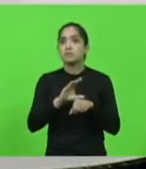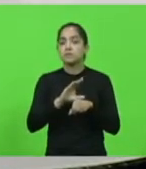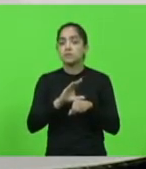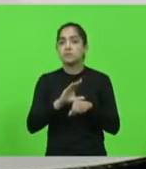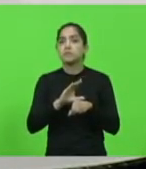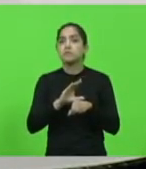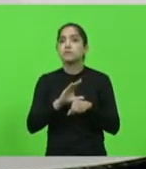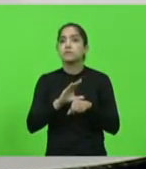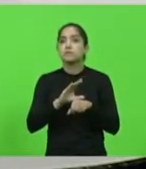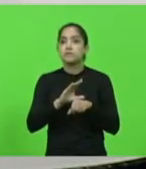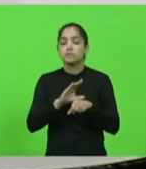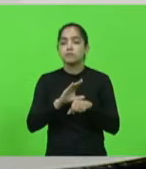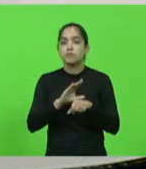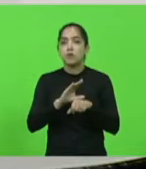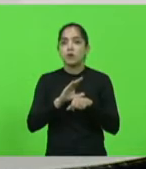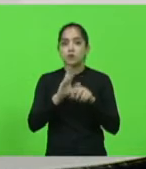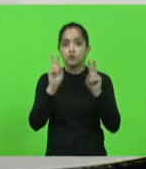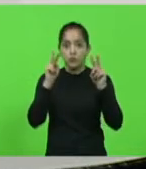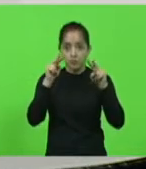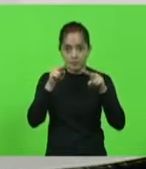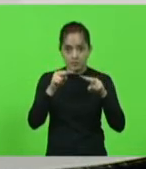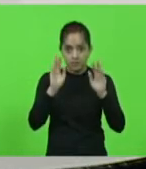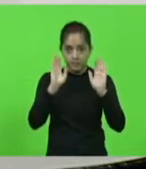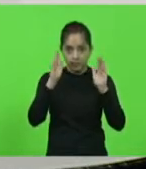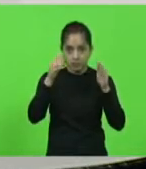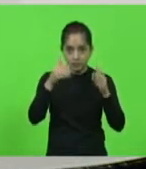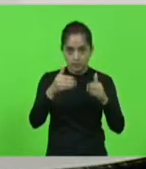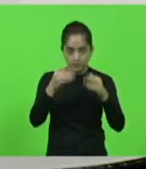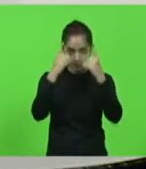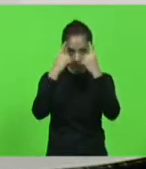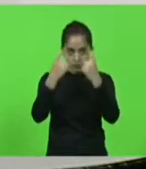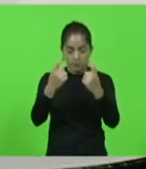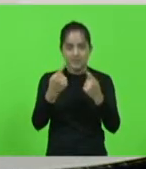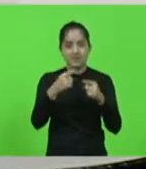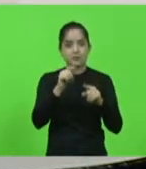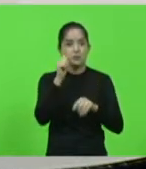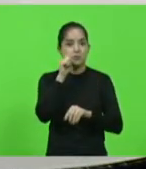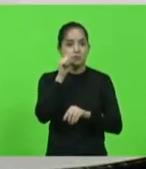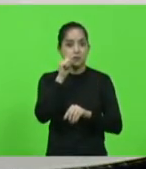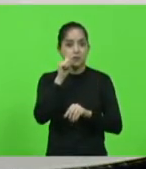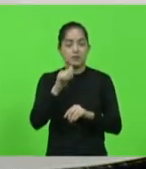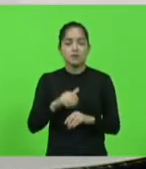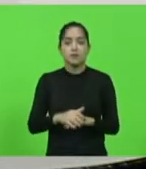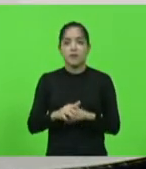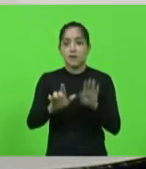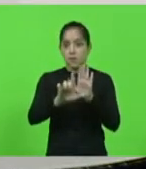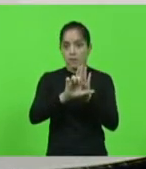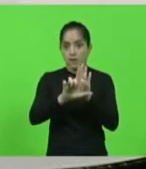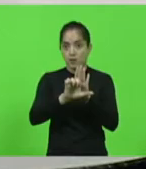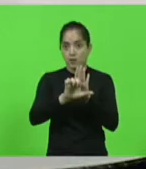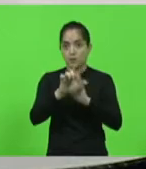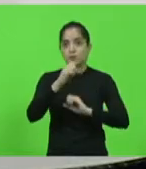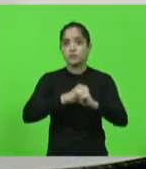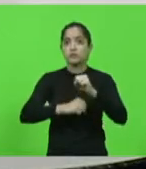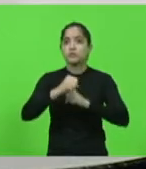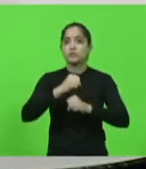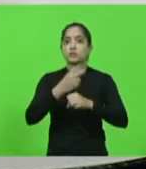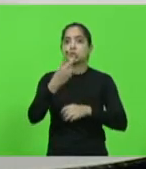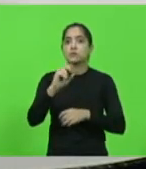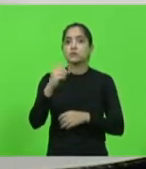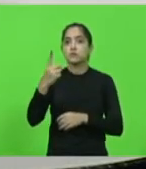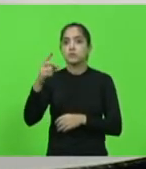definitivo, do Observatório Estadual da Violência contra a Mulher. Uma lei de 2015 que